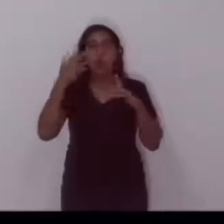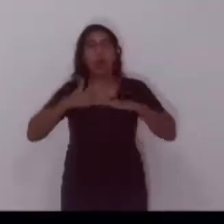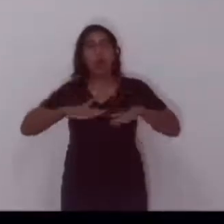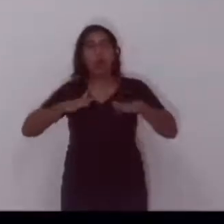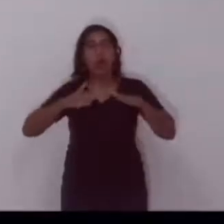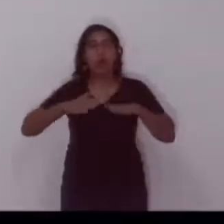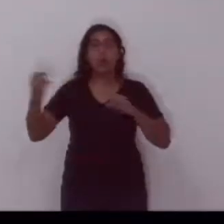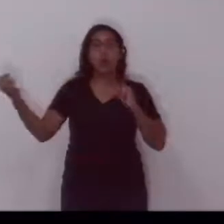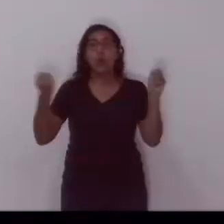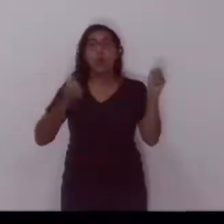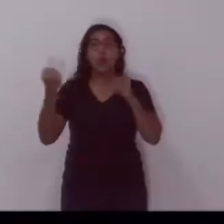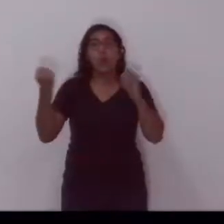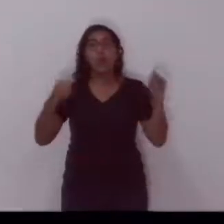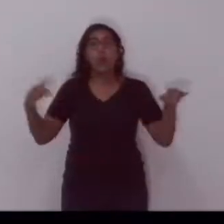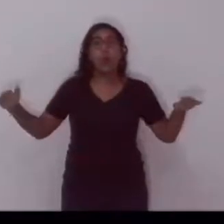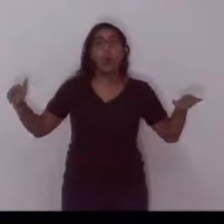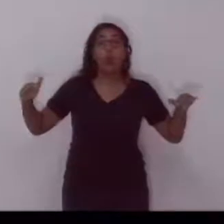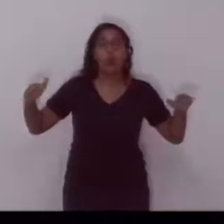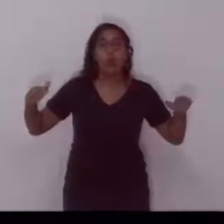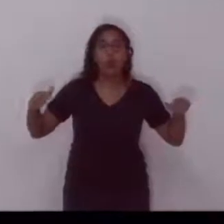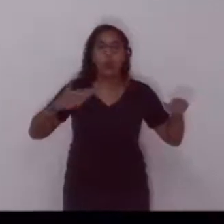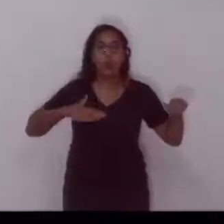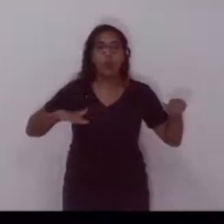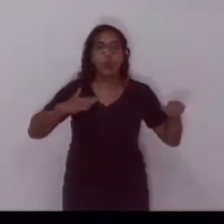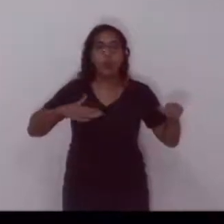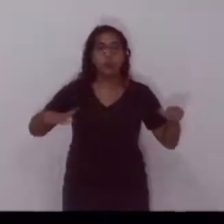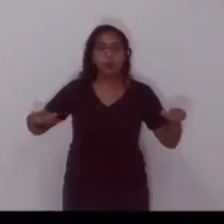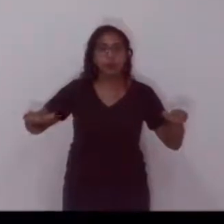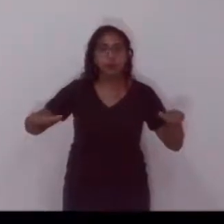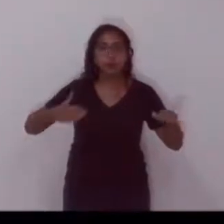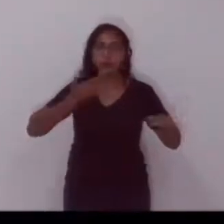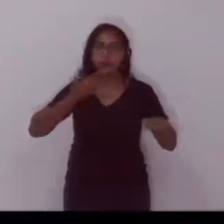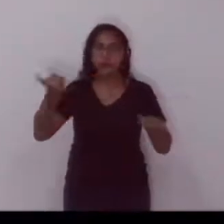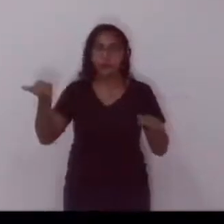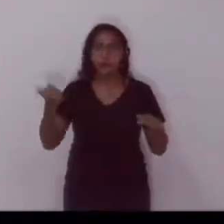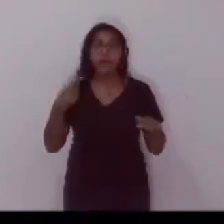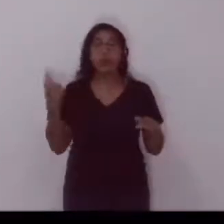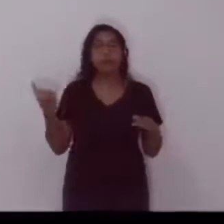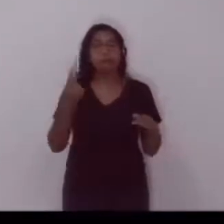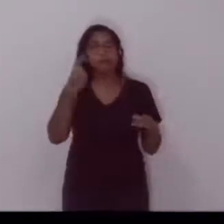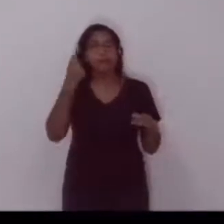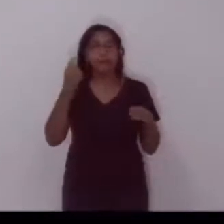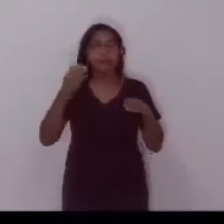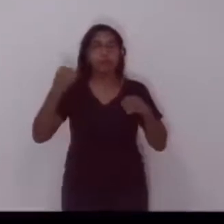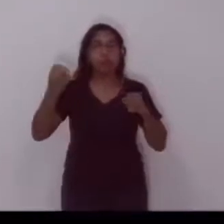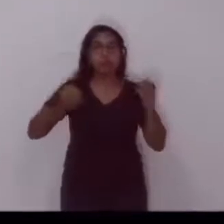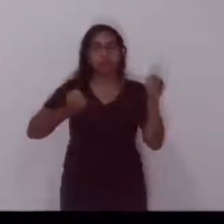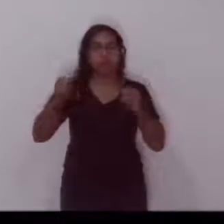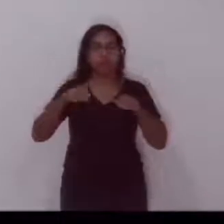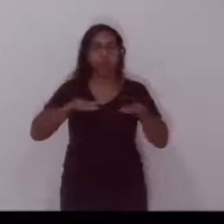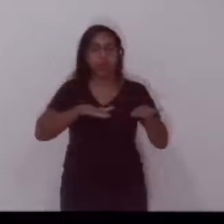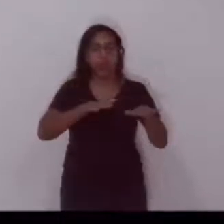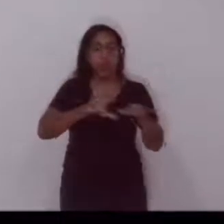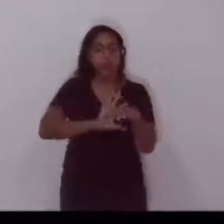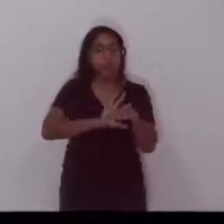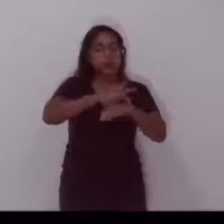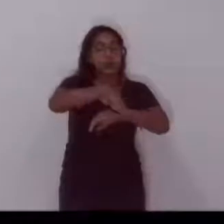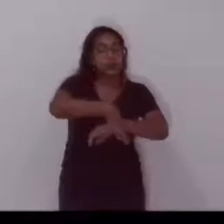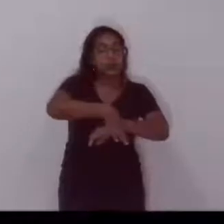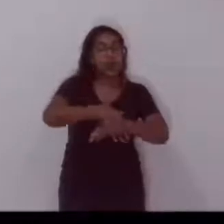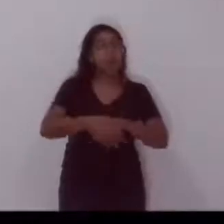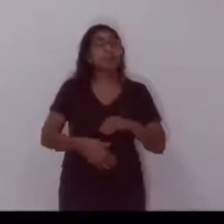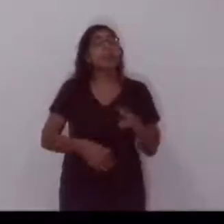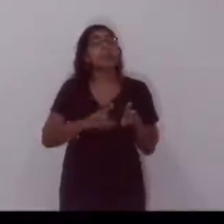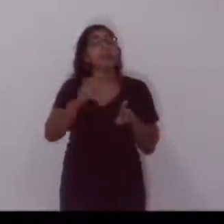gente pensa o trânsito, ou a segurança no trânsito, a gente busca 3 pilares. O primeiro deles,